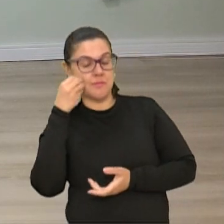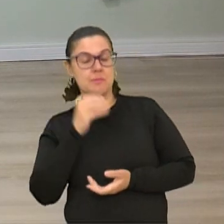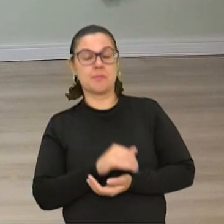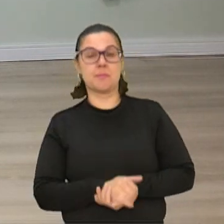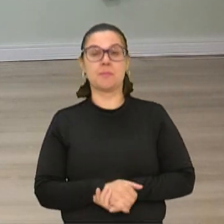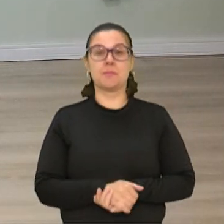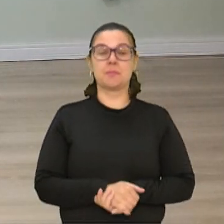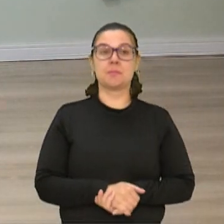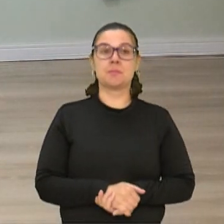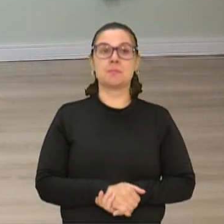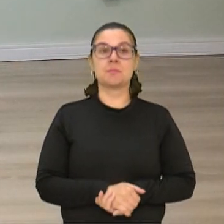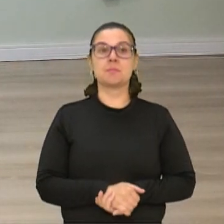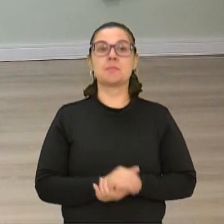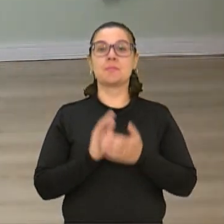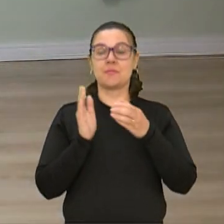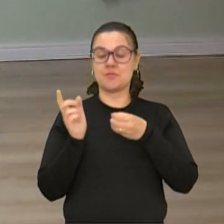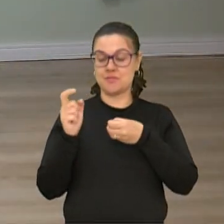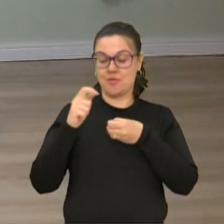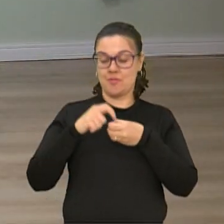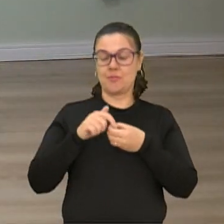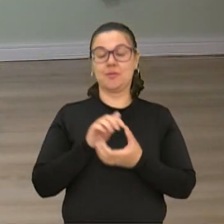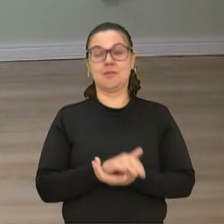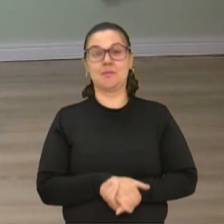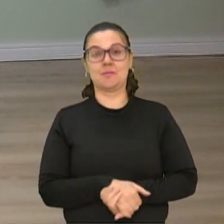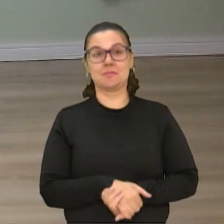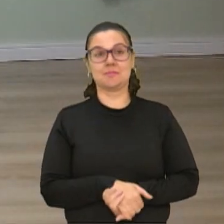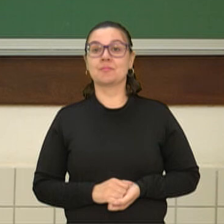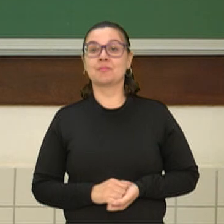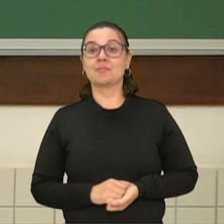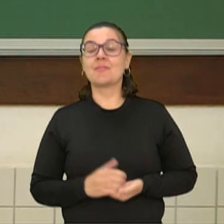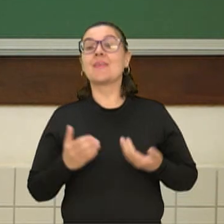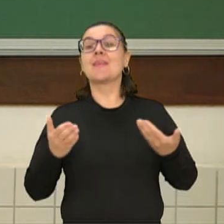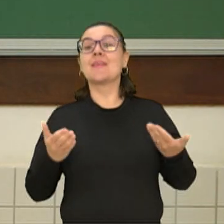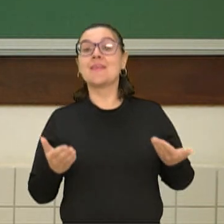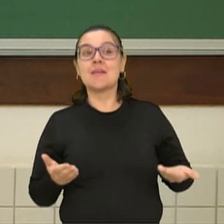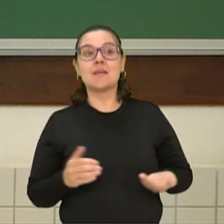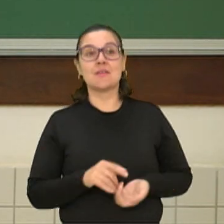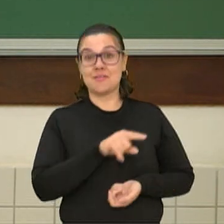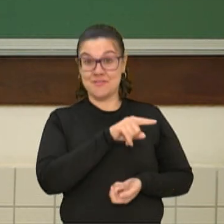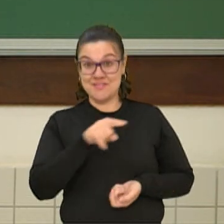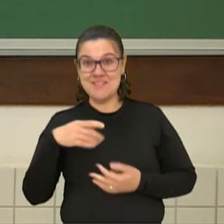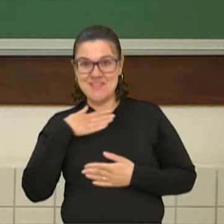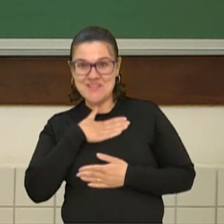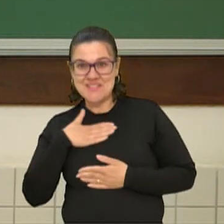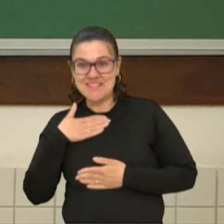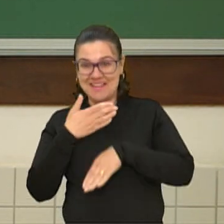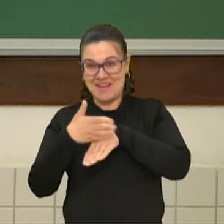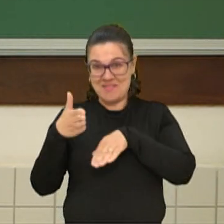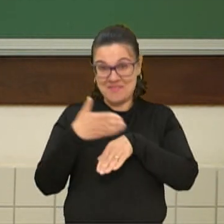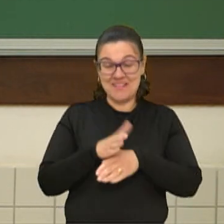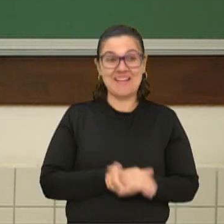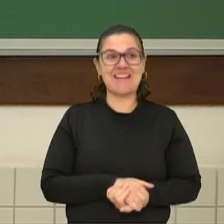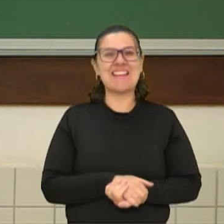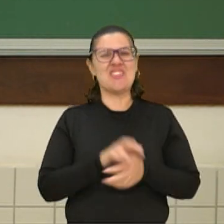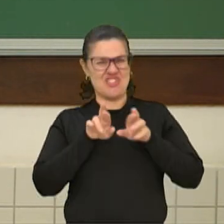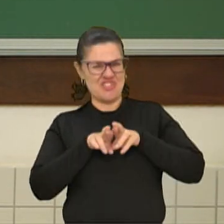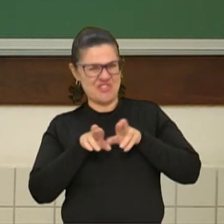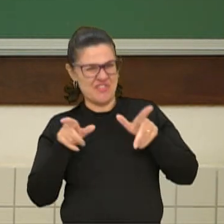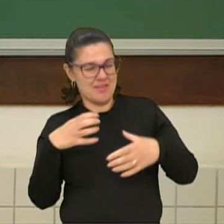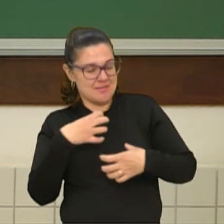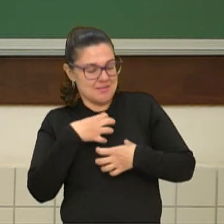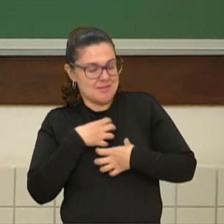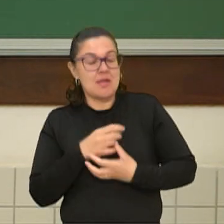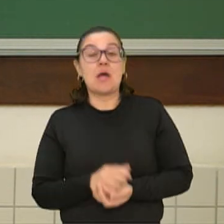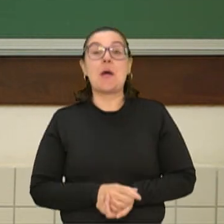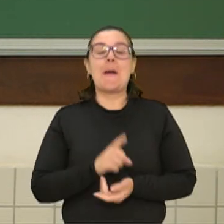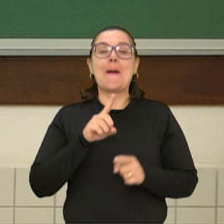e nós já voltamos. E aí, pessoal, gostaram da prática? Diferente, né?